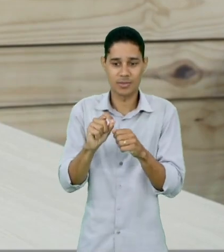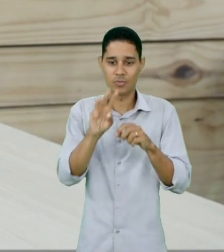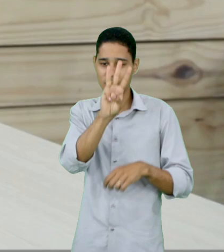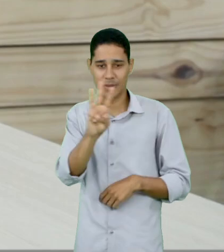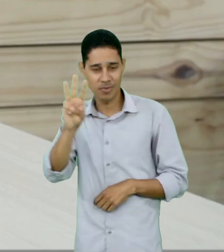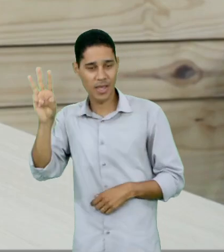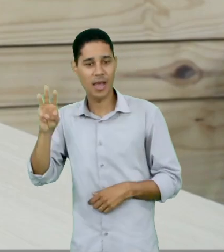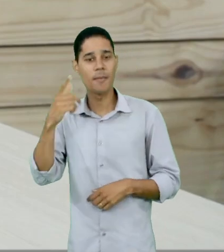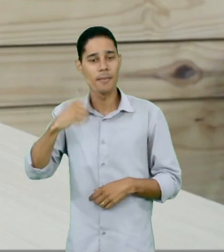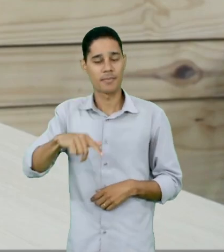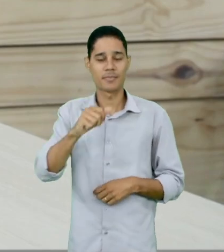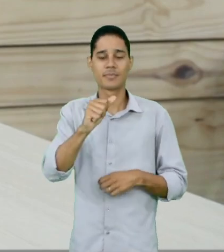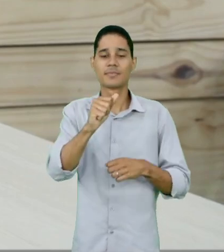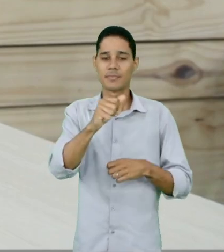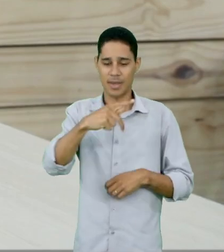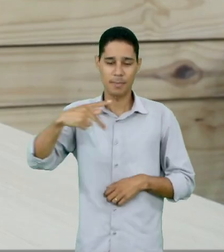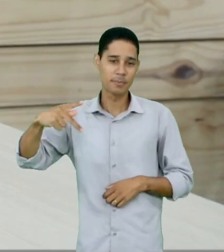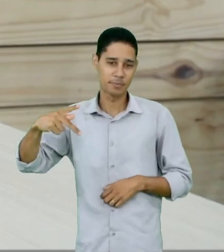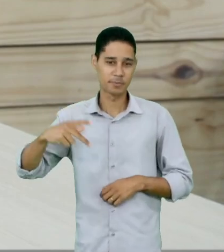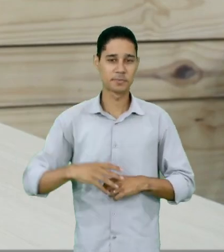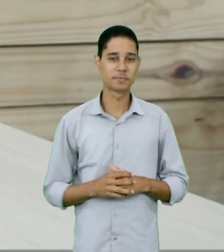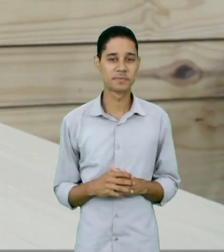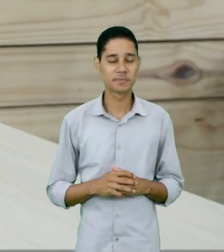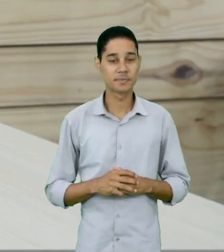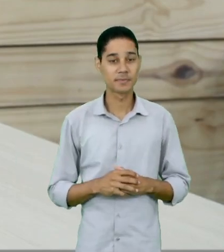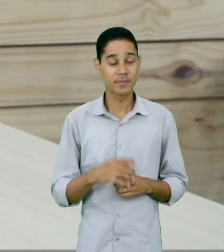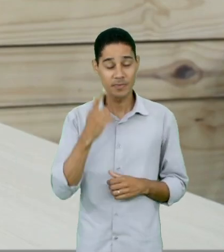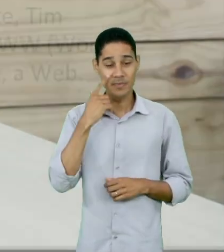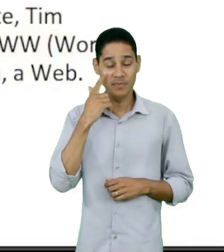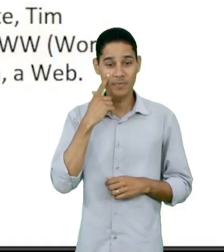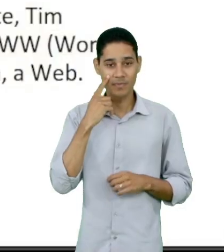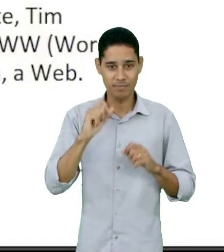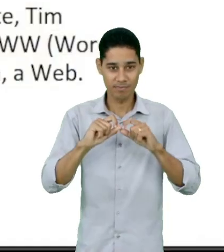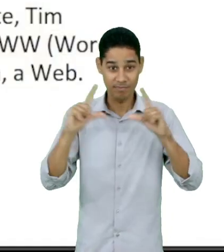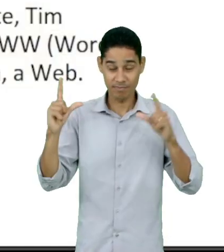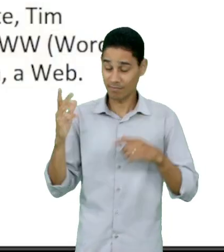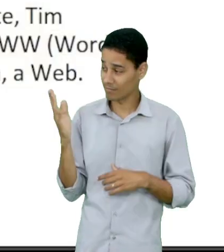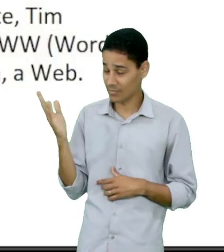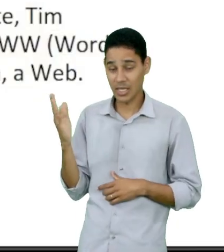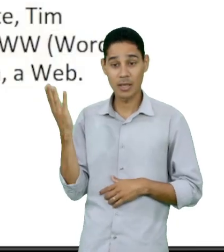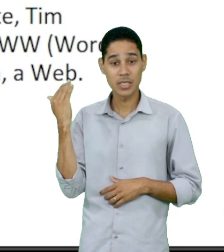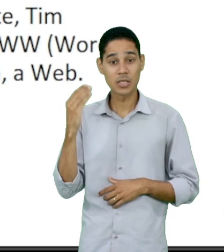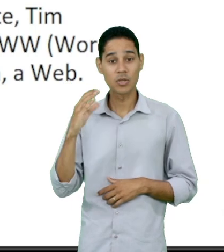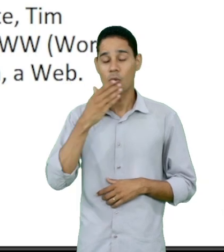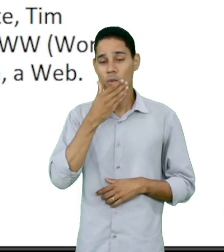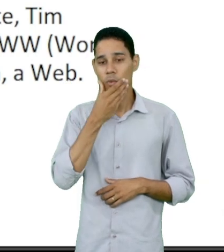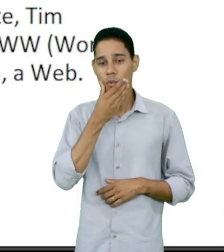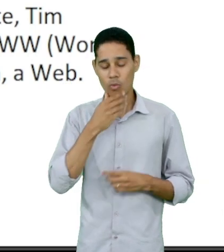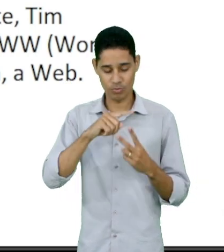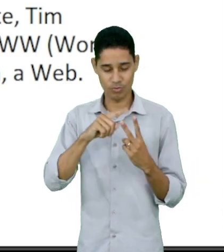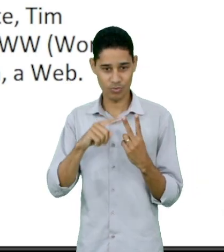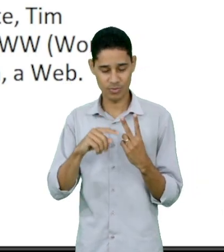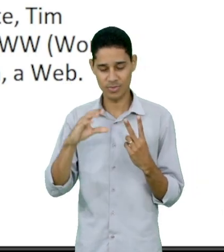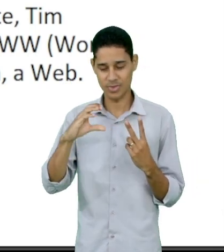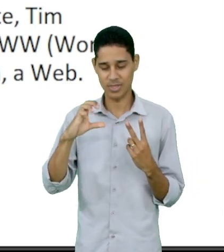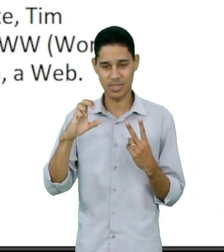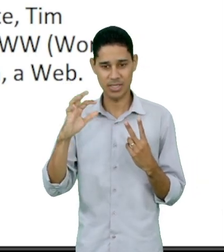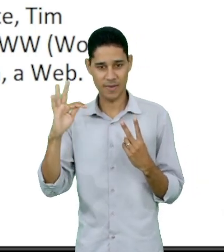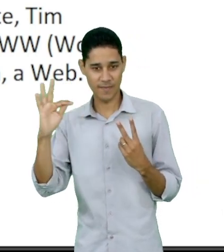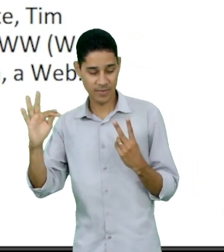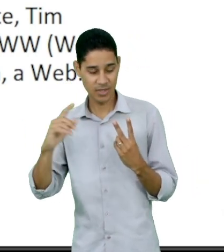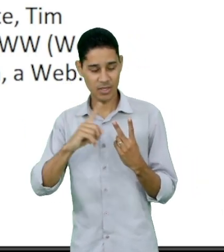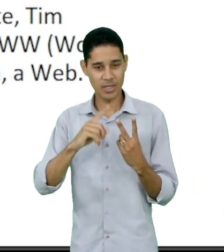certo? Então, perceba aí na tela que o Ceph e o Khan, né? Esses caras aí desenvolveram